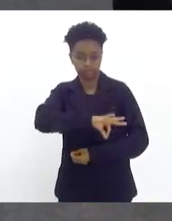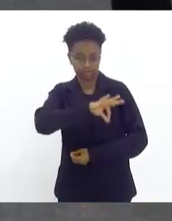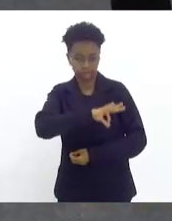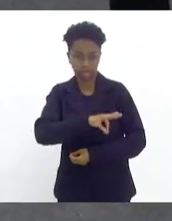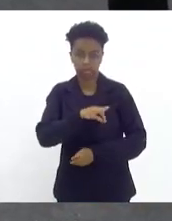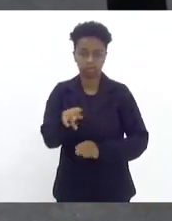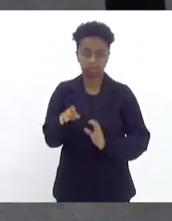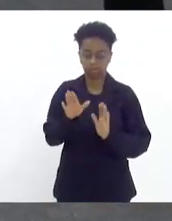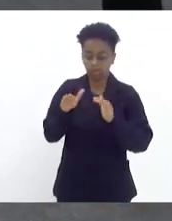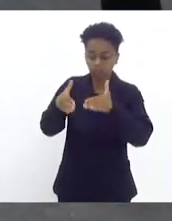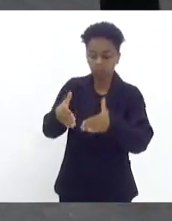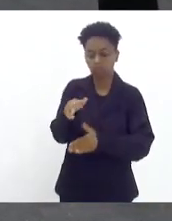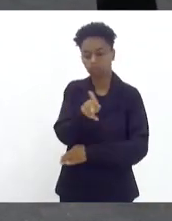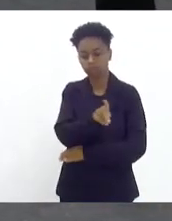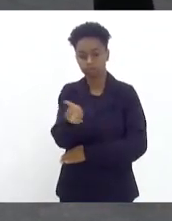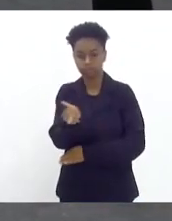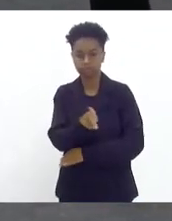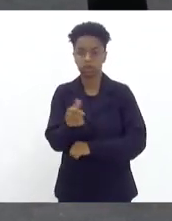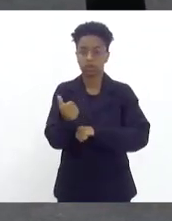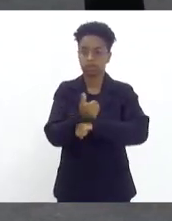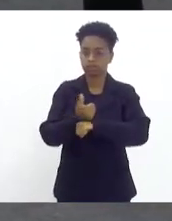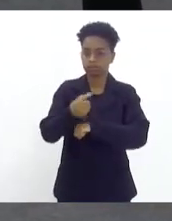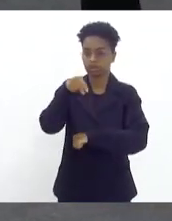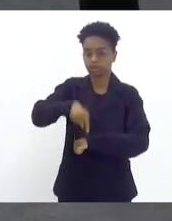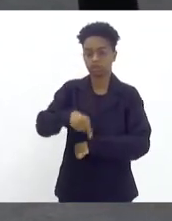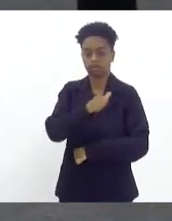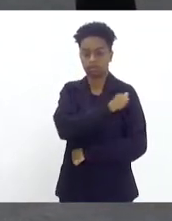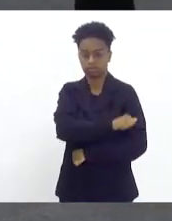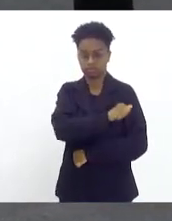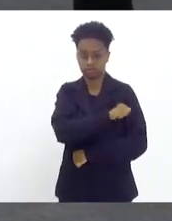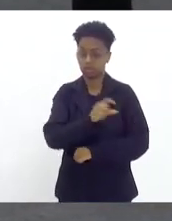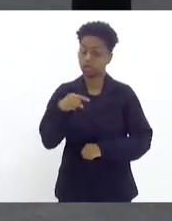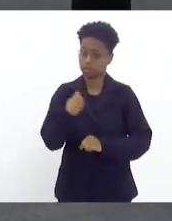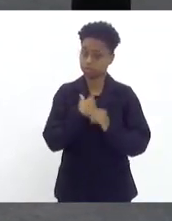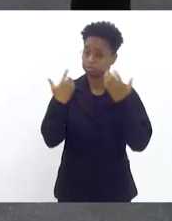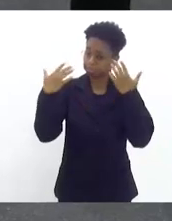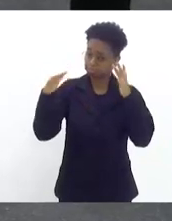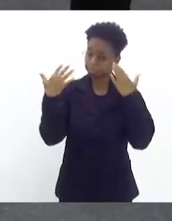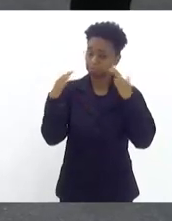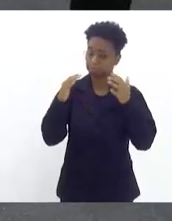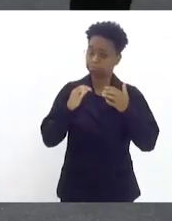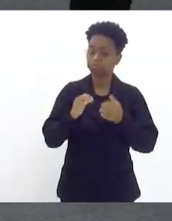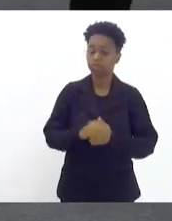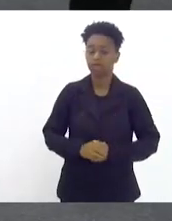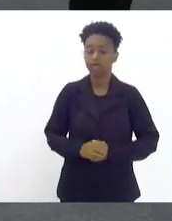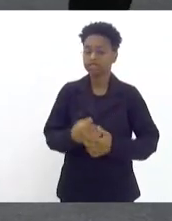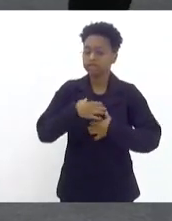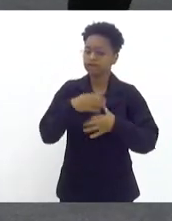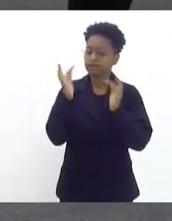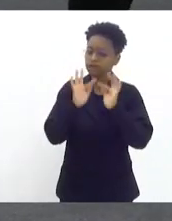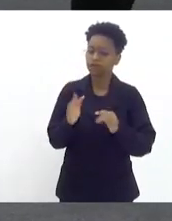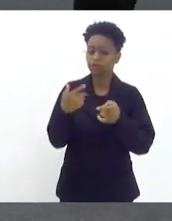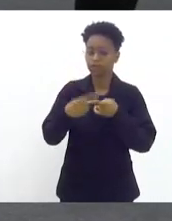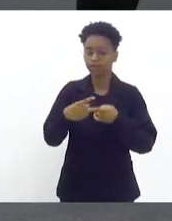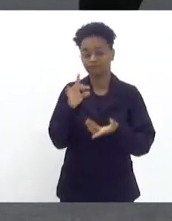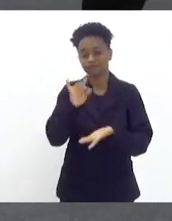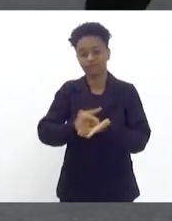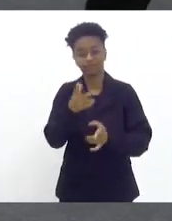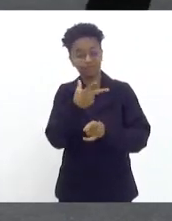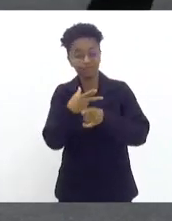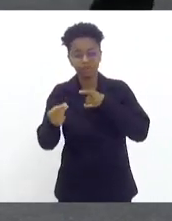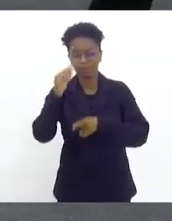dos profissionais do Estado do Rio de Janeiro nós comemoramos comemoramos porque essa é uma vitória